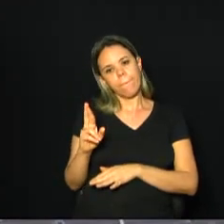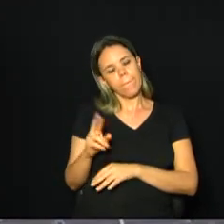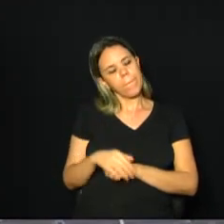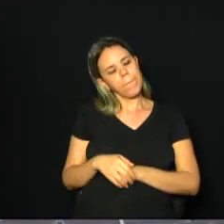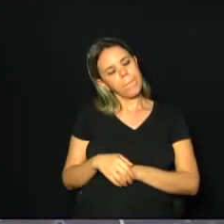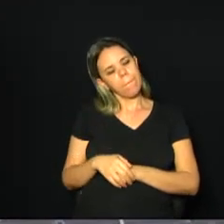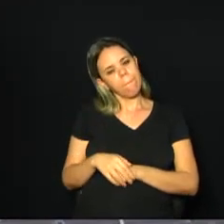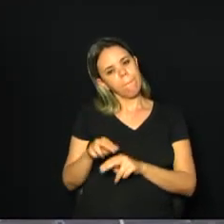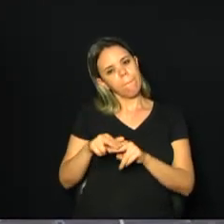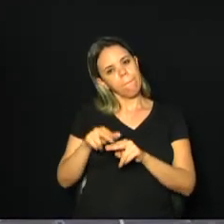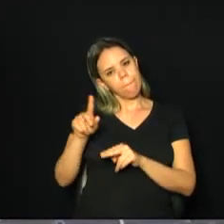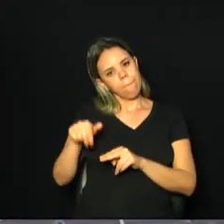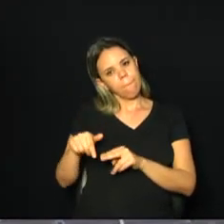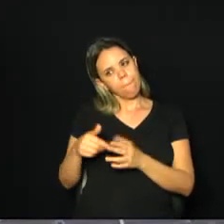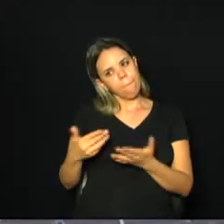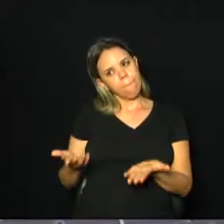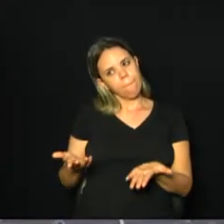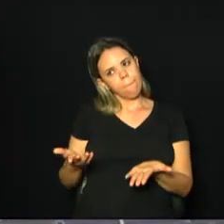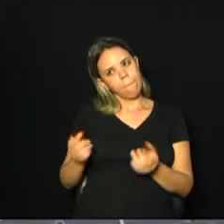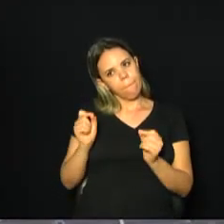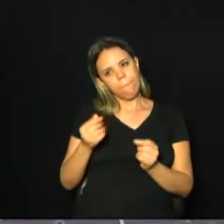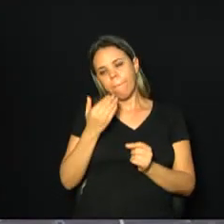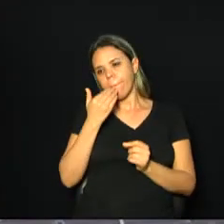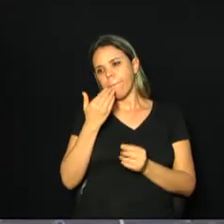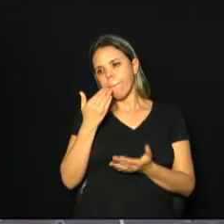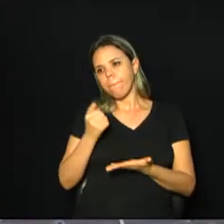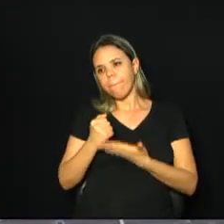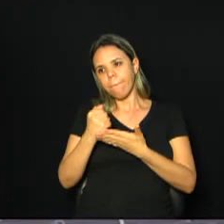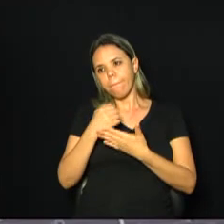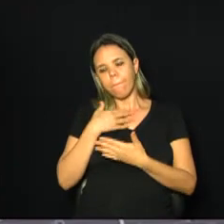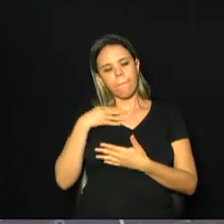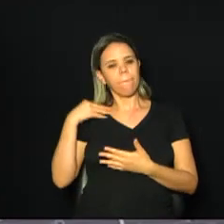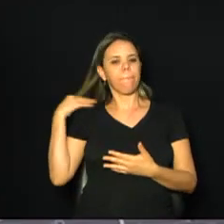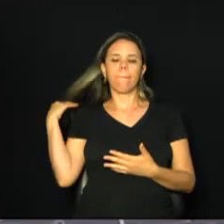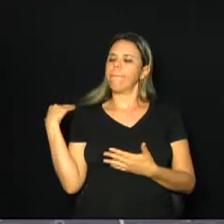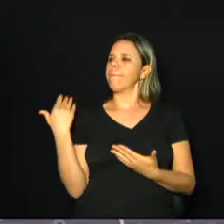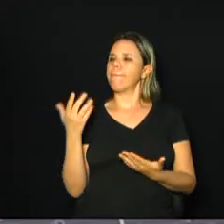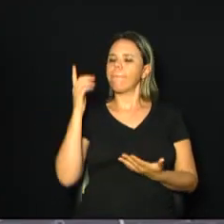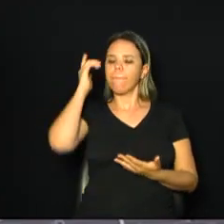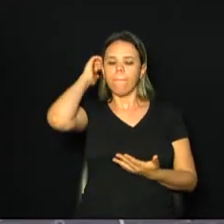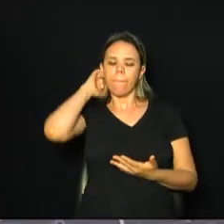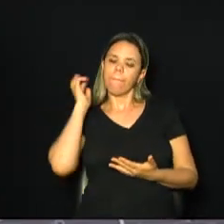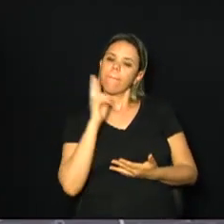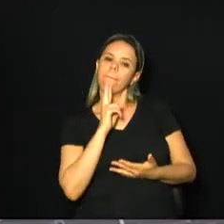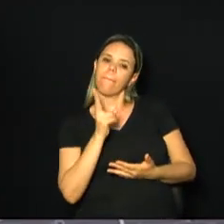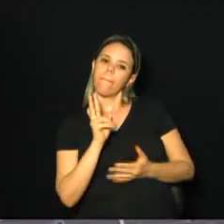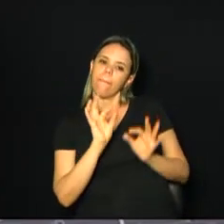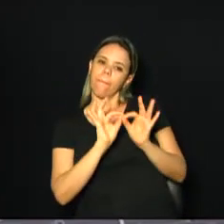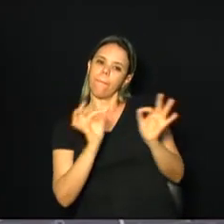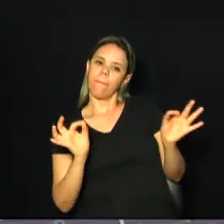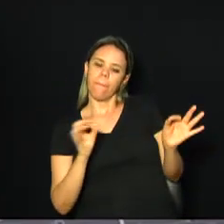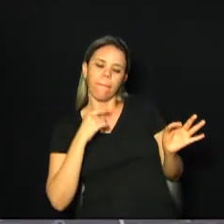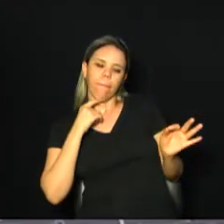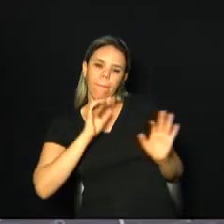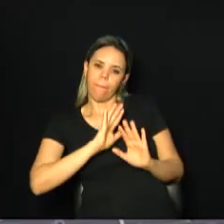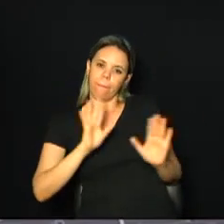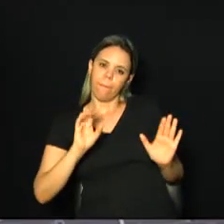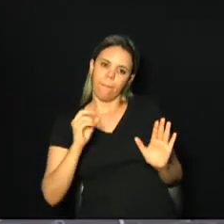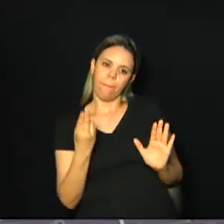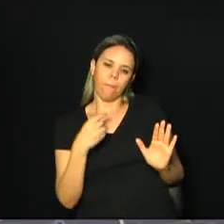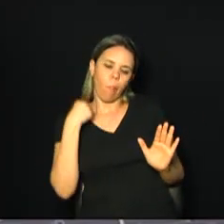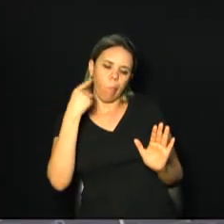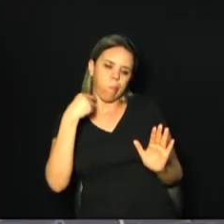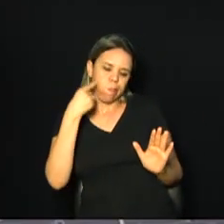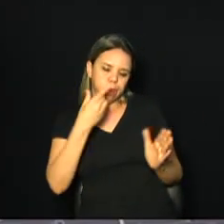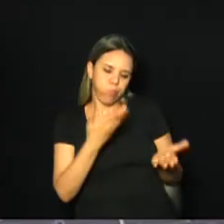É exatamente isso. Para quem que eu peço ajuda? E a resposta é simples. Para ninguém ou para um